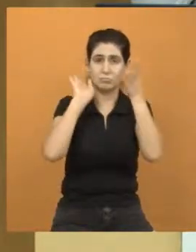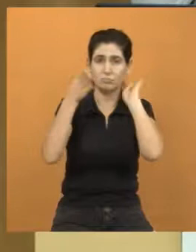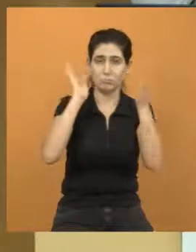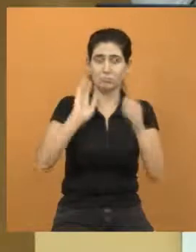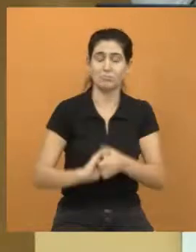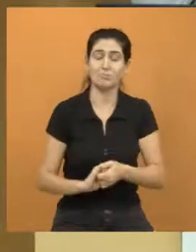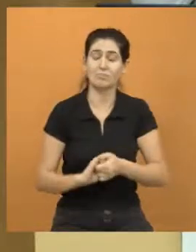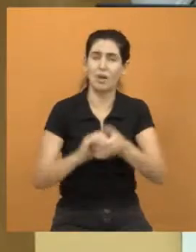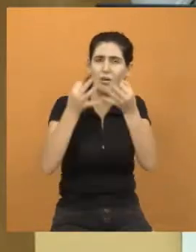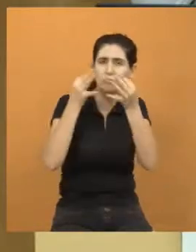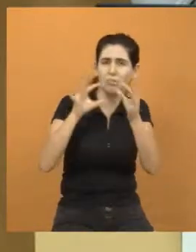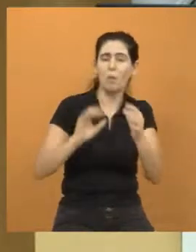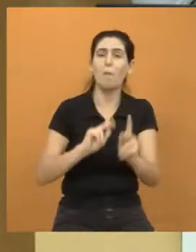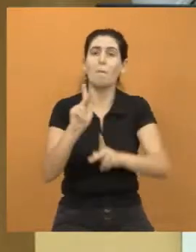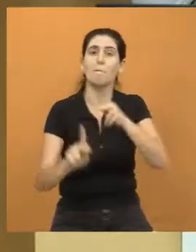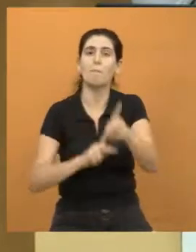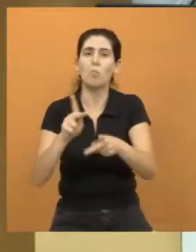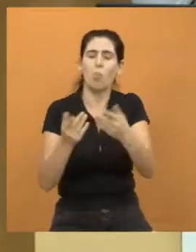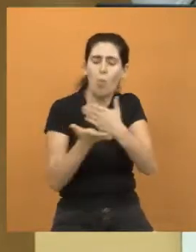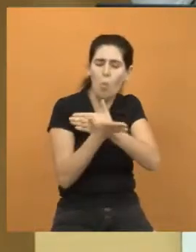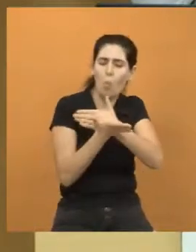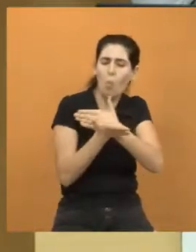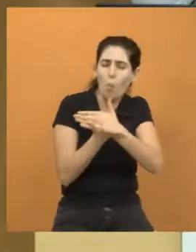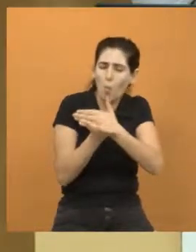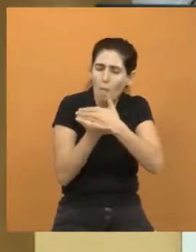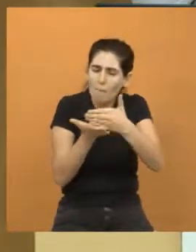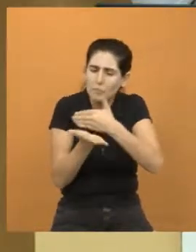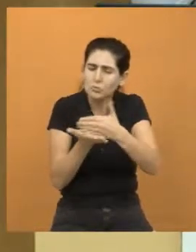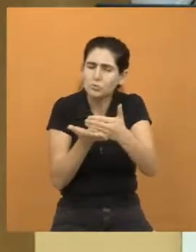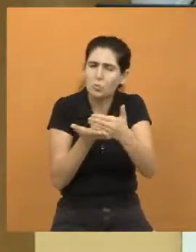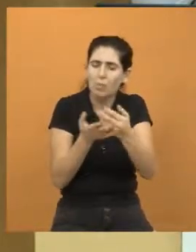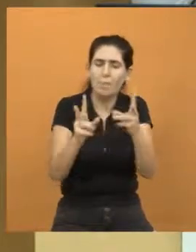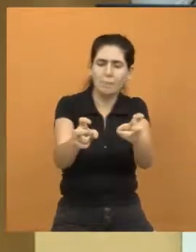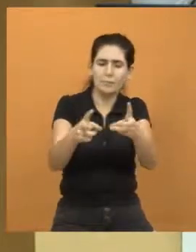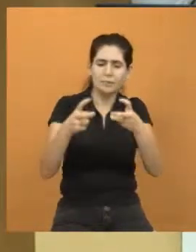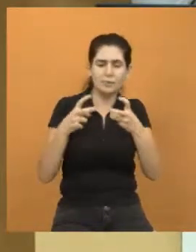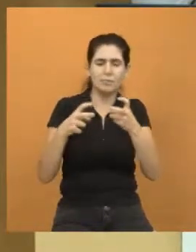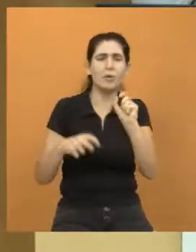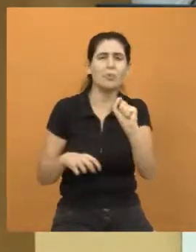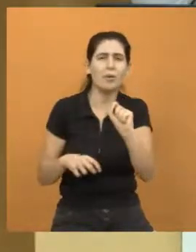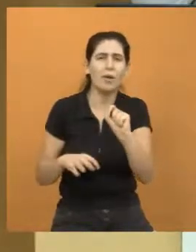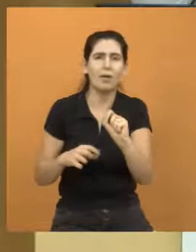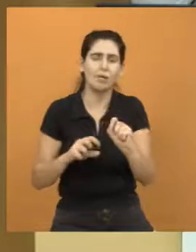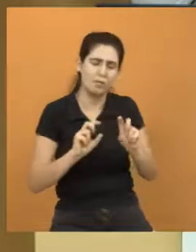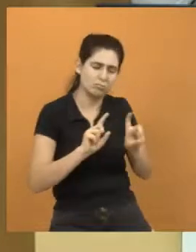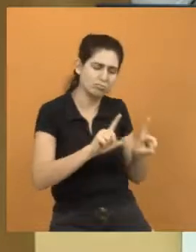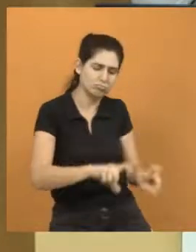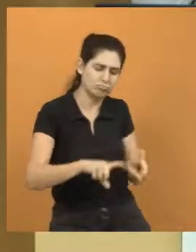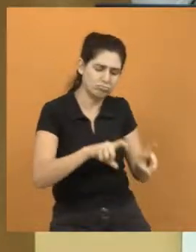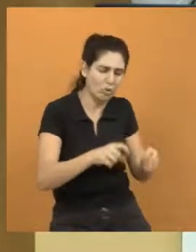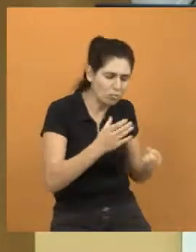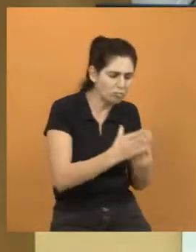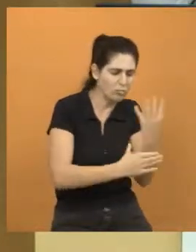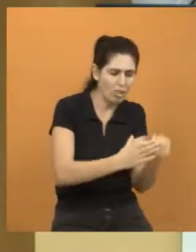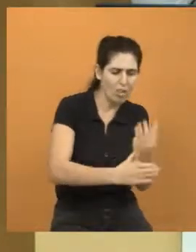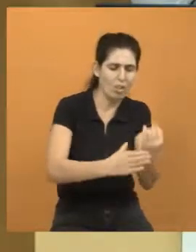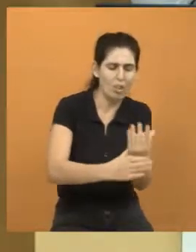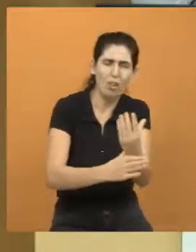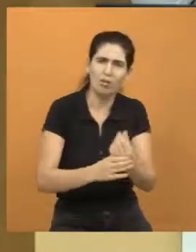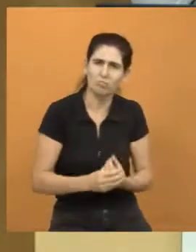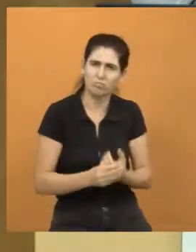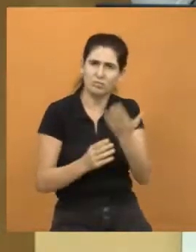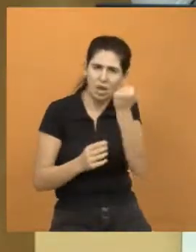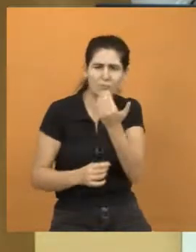pessoal começou a observar os pequenos produtores de hortifrutis. Quando você vê lá